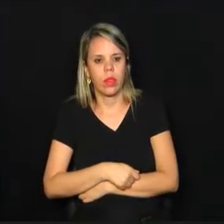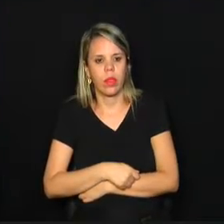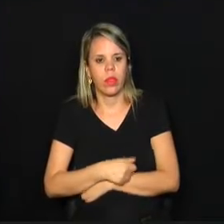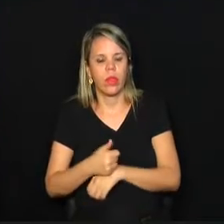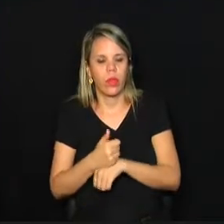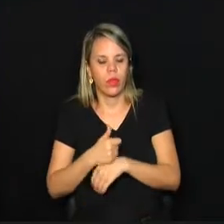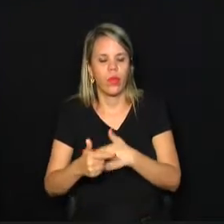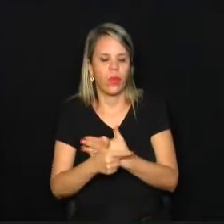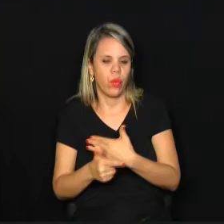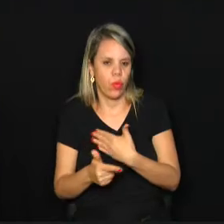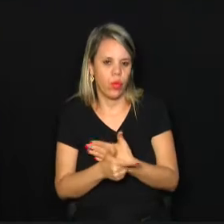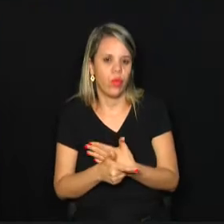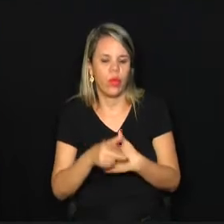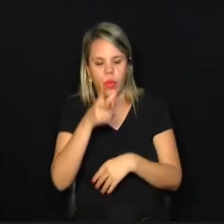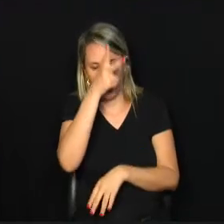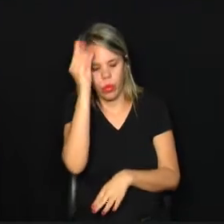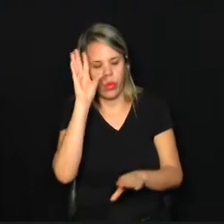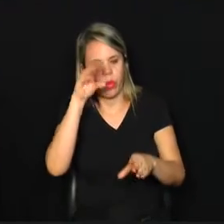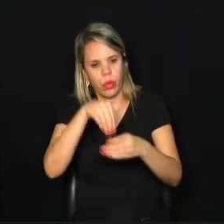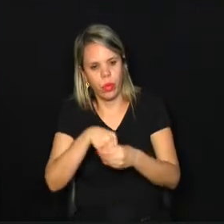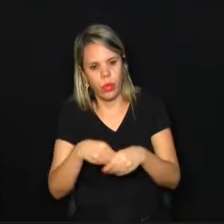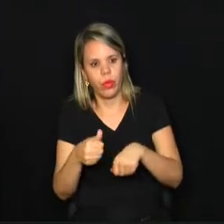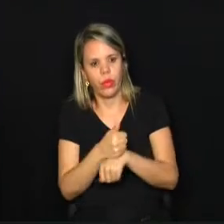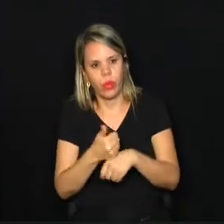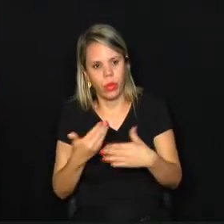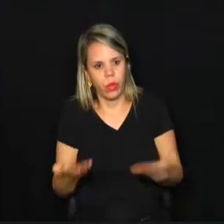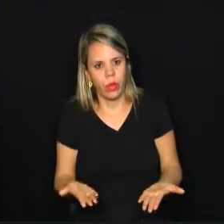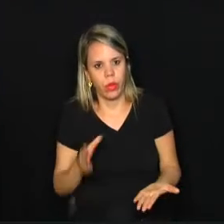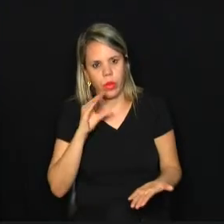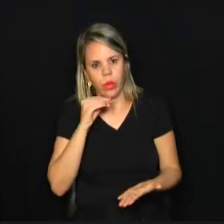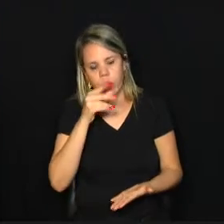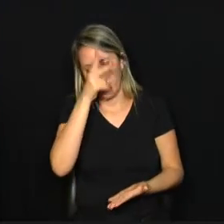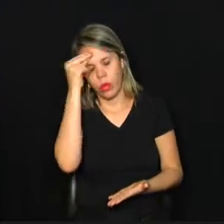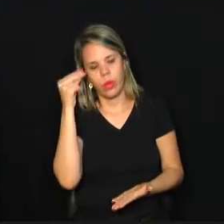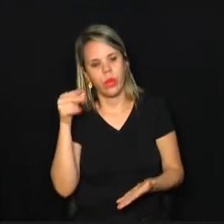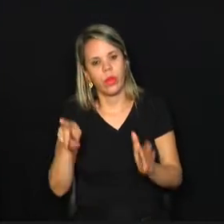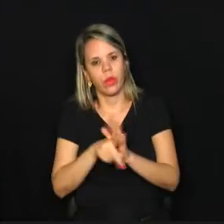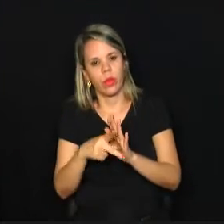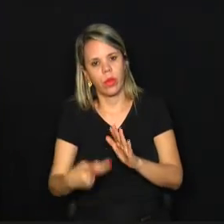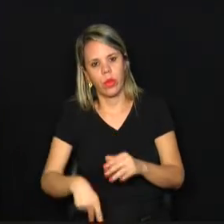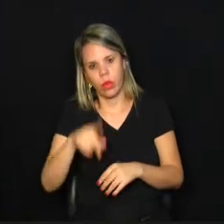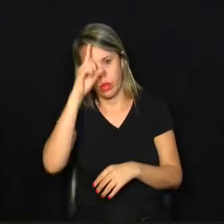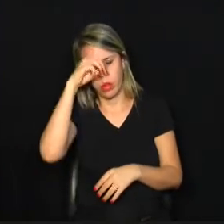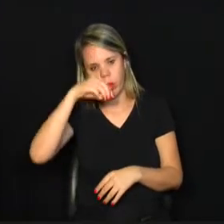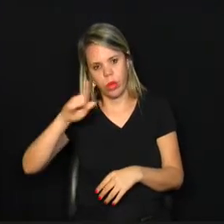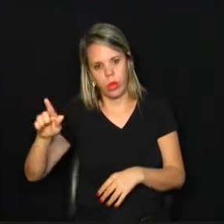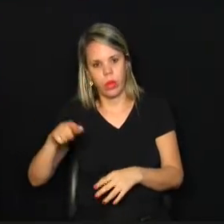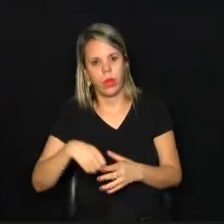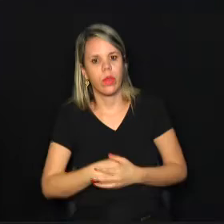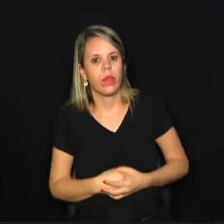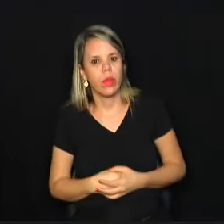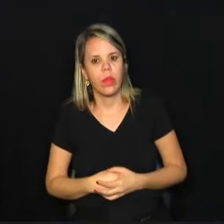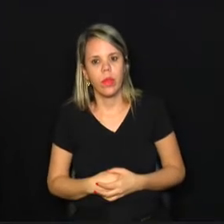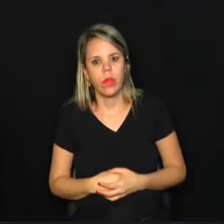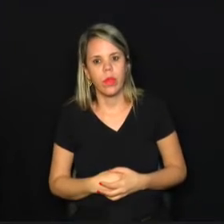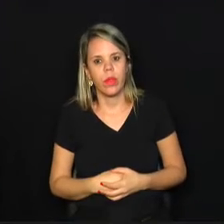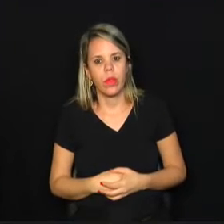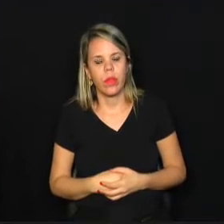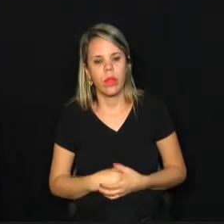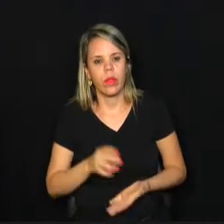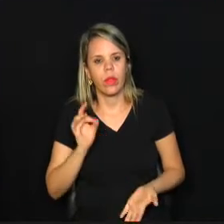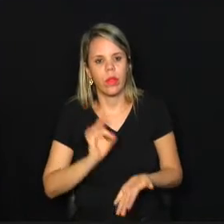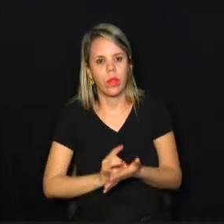funções públicas dentro do quadro de carreira para servidor específico da Rede Mário Gatti, servidor público